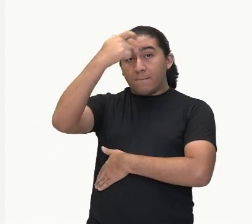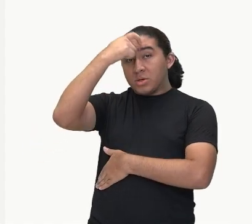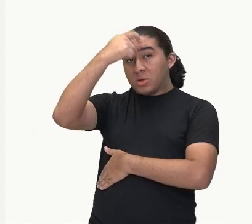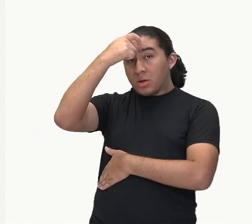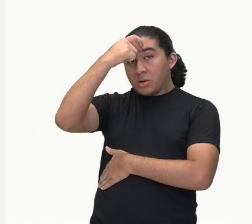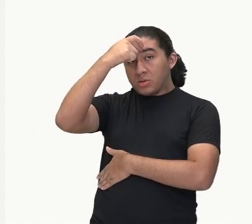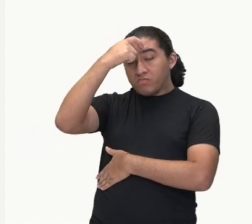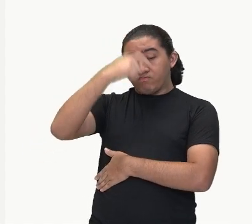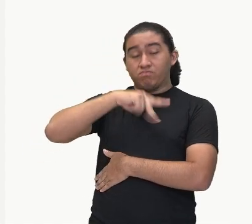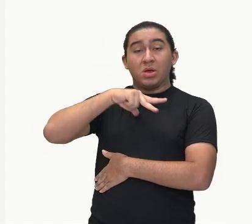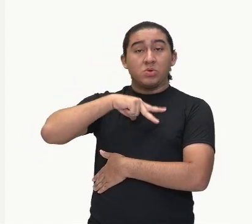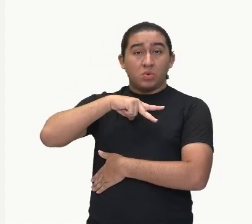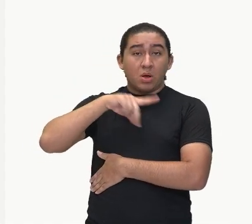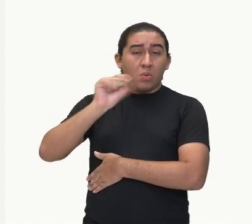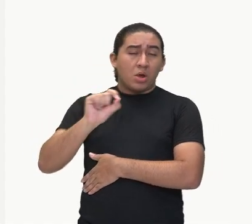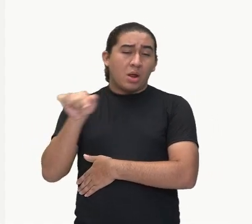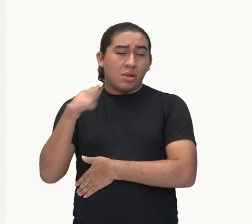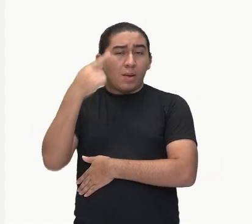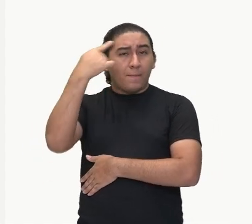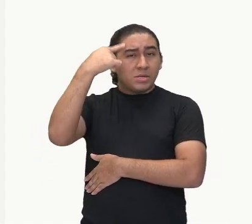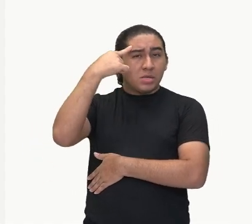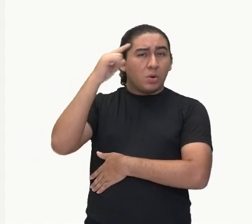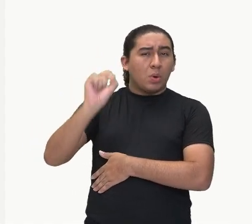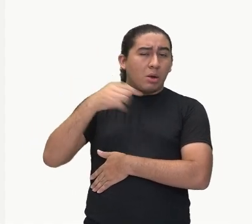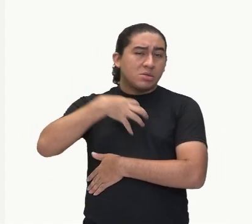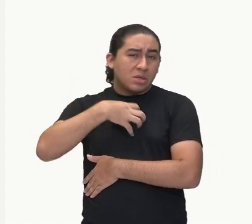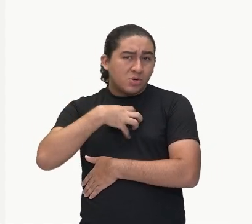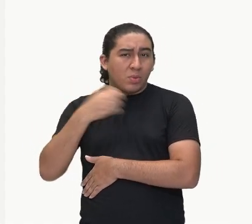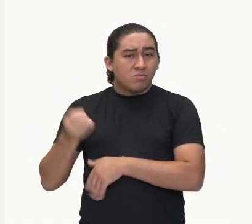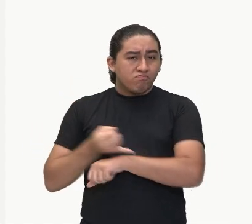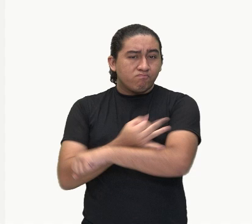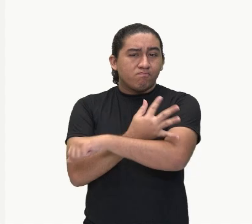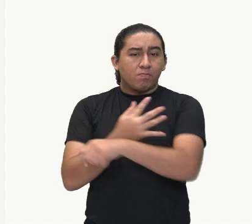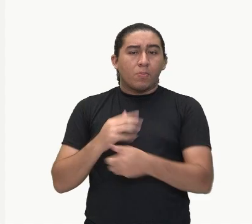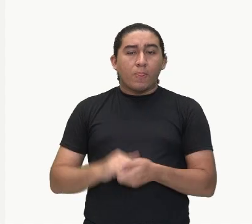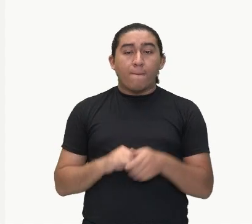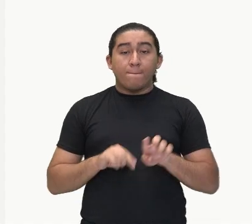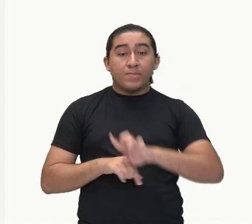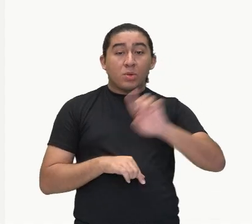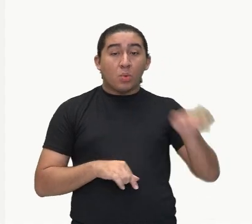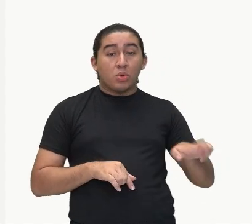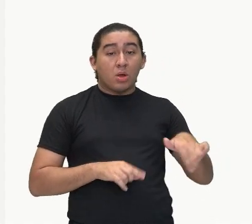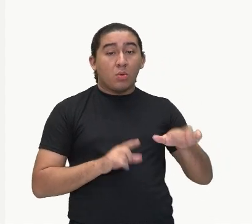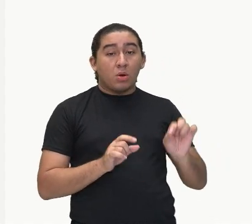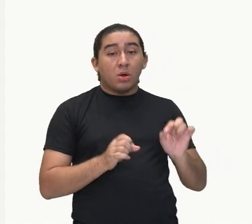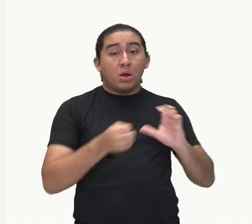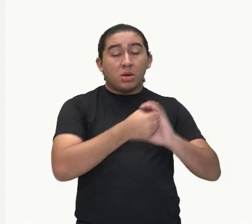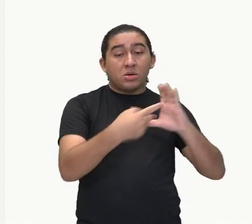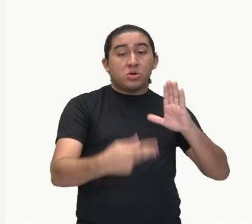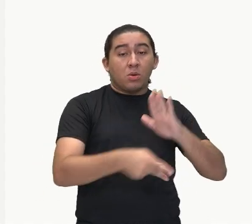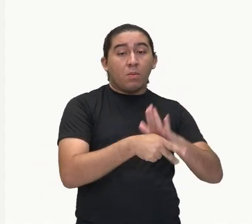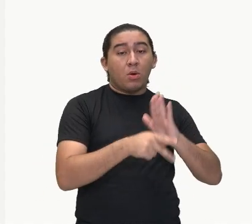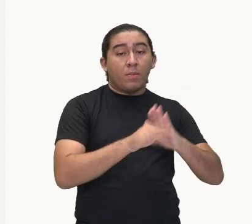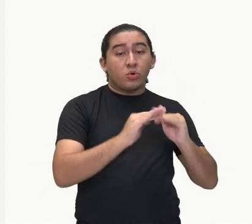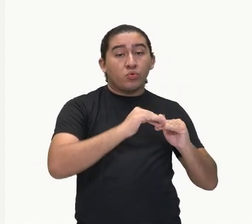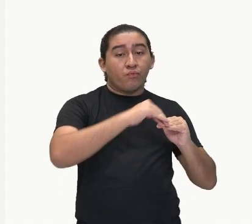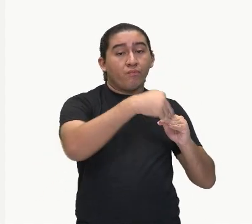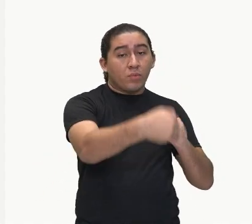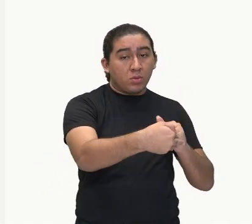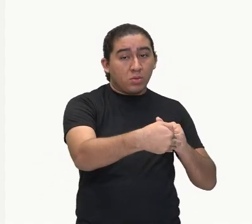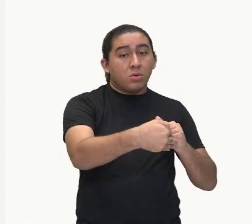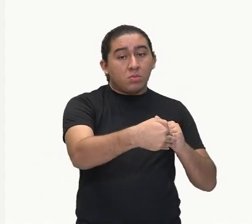Vai dizer o que ela pensa, o que ela sente. Já no naturalismo, centra-se nos